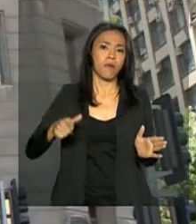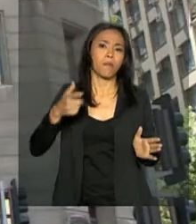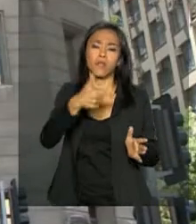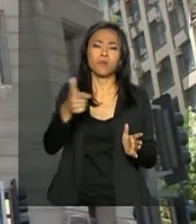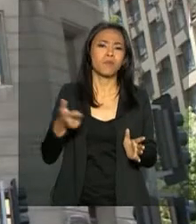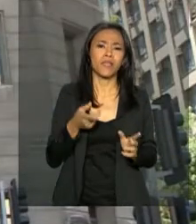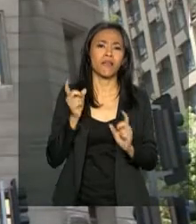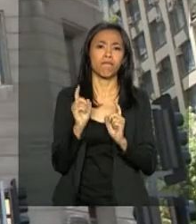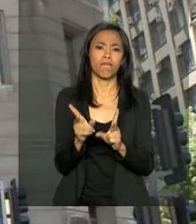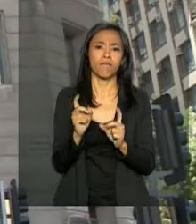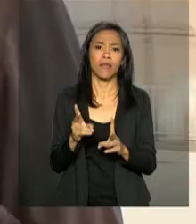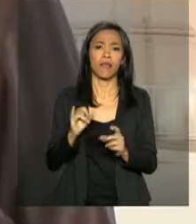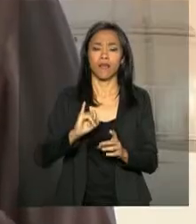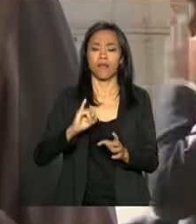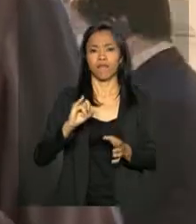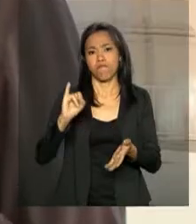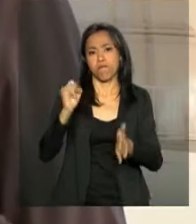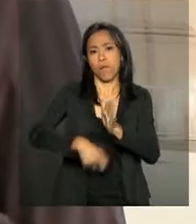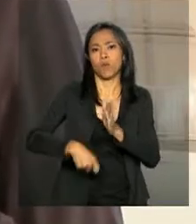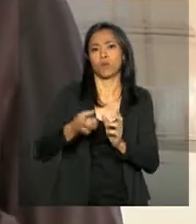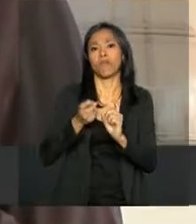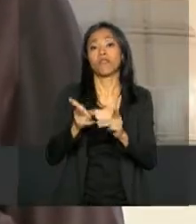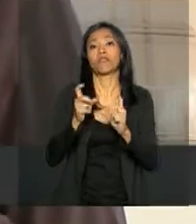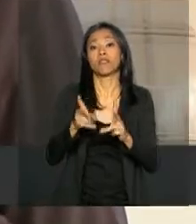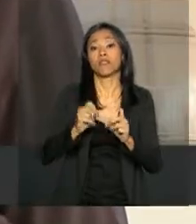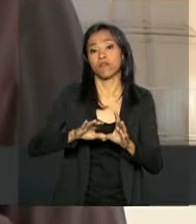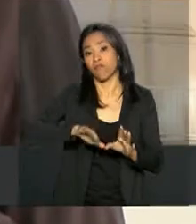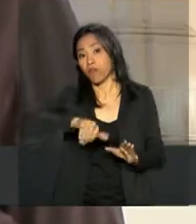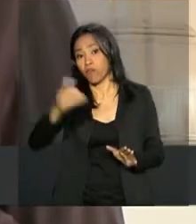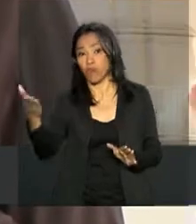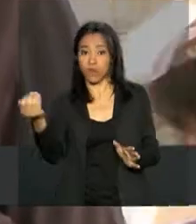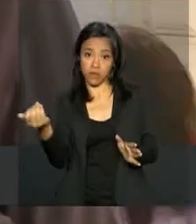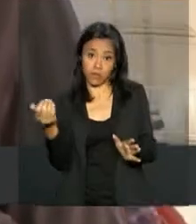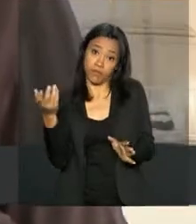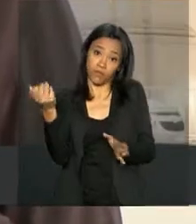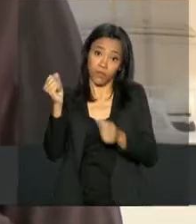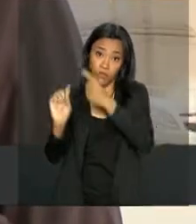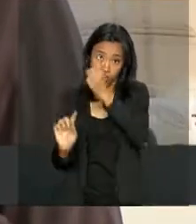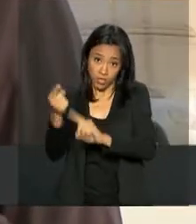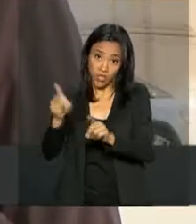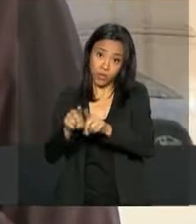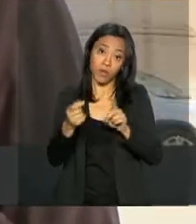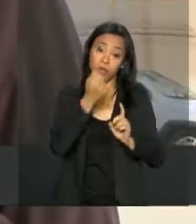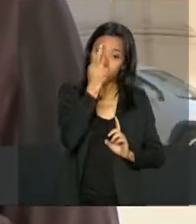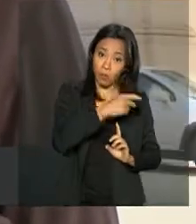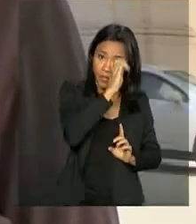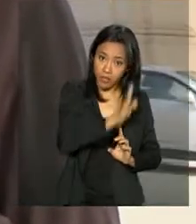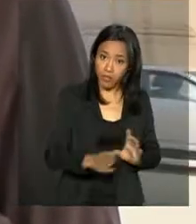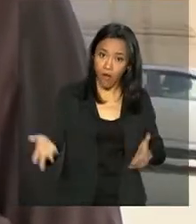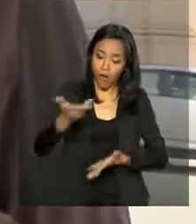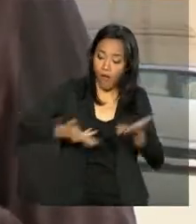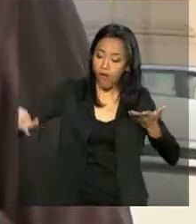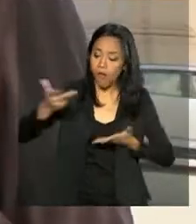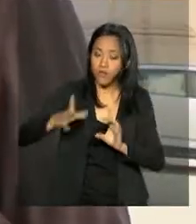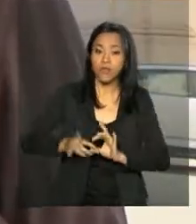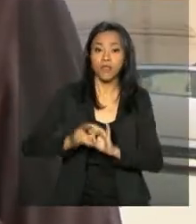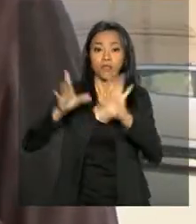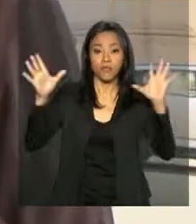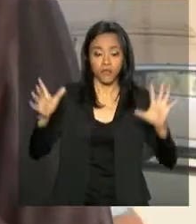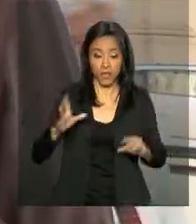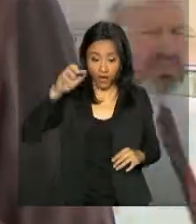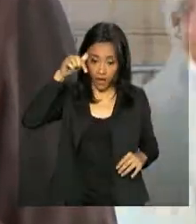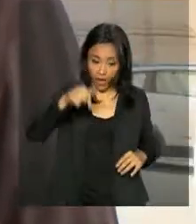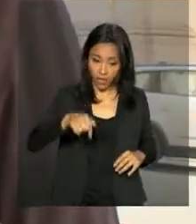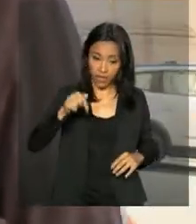e exportação um novo acordo que será assinado pelos presidentes michel temer e sebastian pinheira aqui no